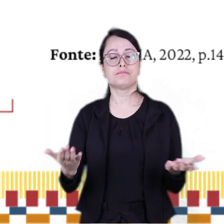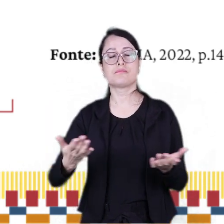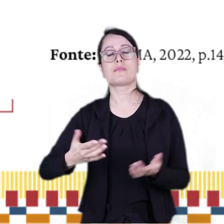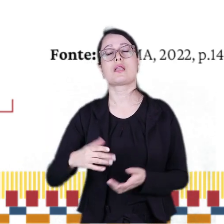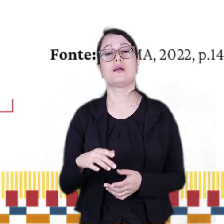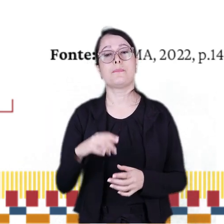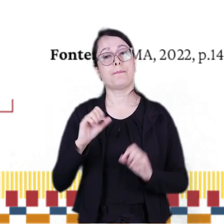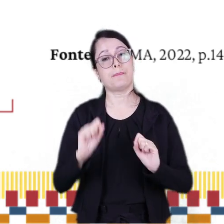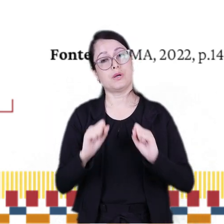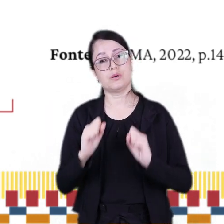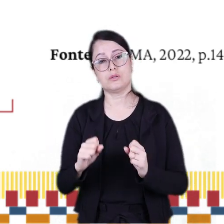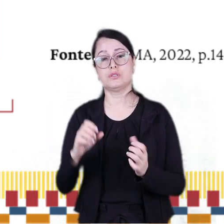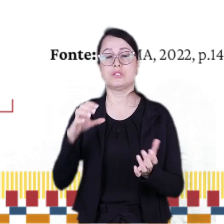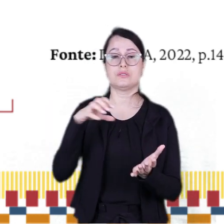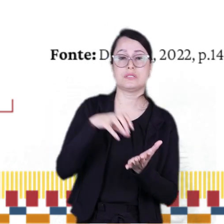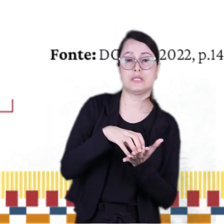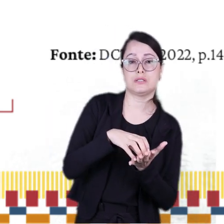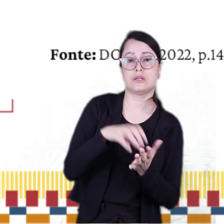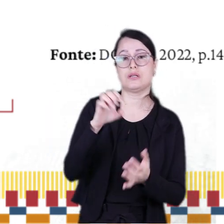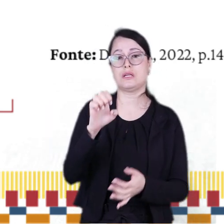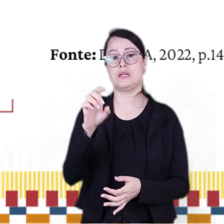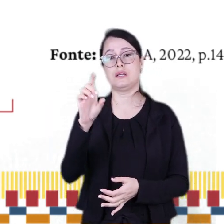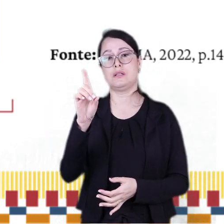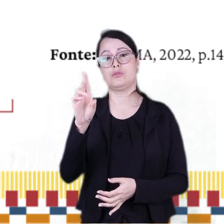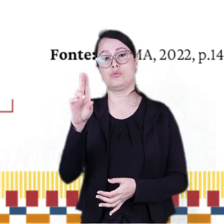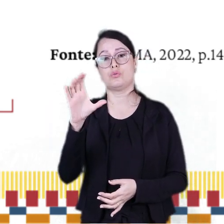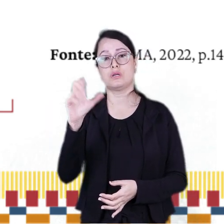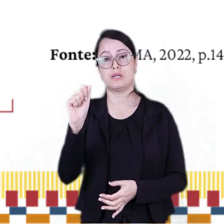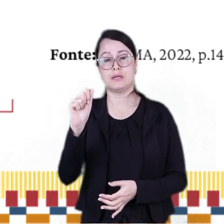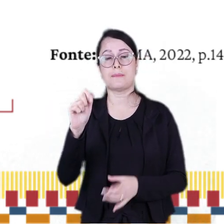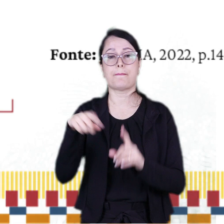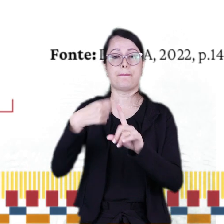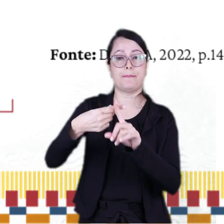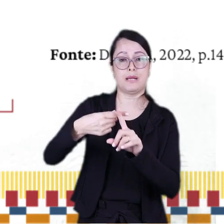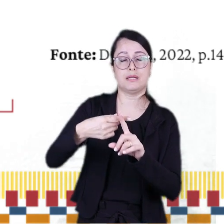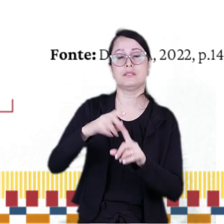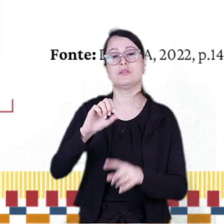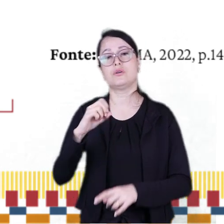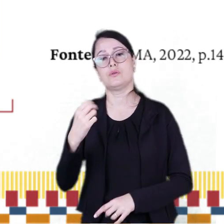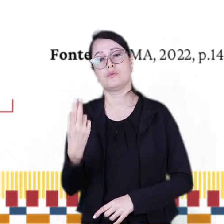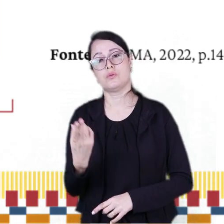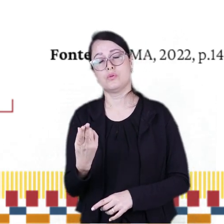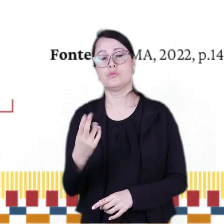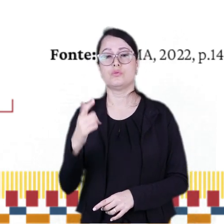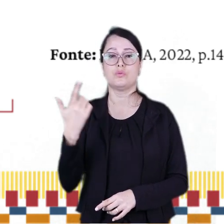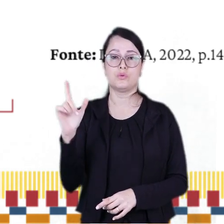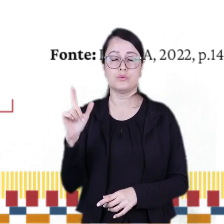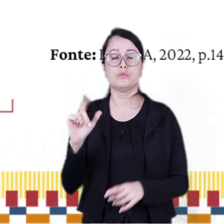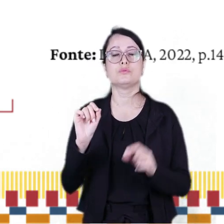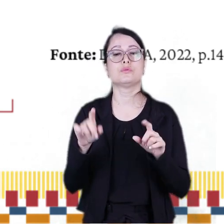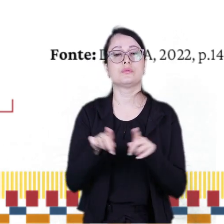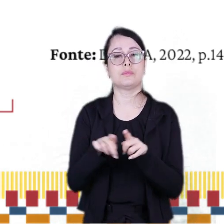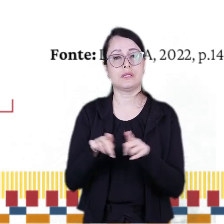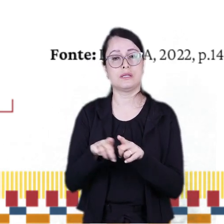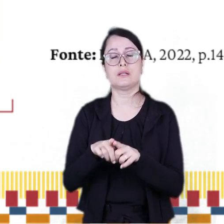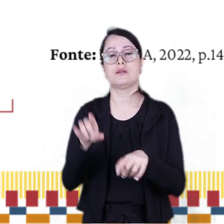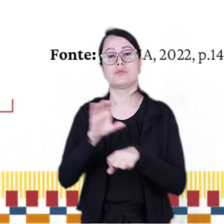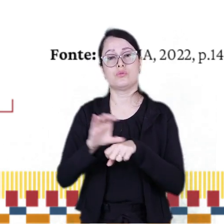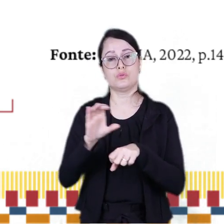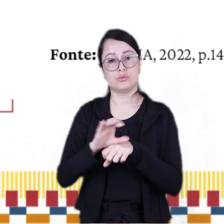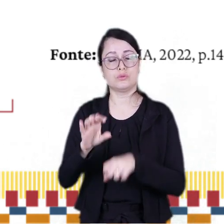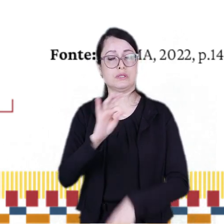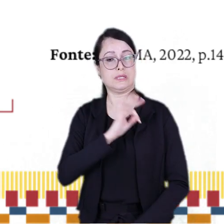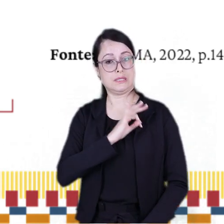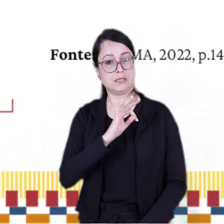integral e aí independente se é um centro do camais se é o IEMA tem a possibilidade de obter uma